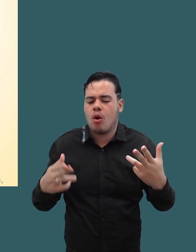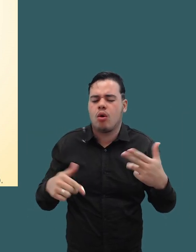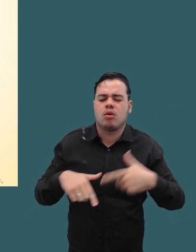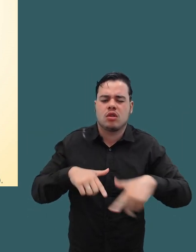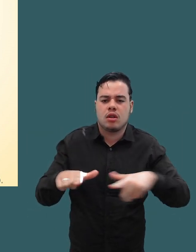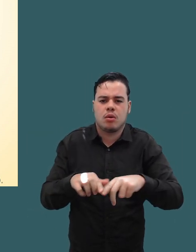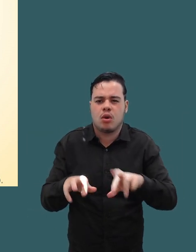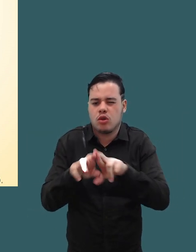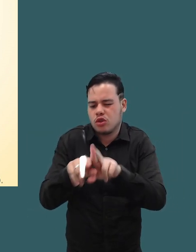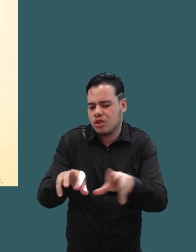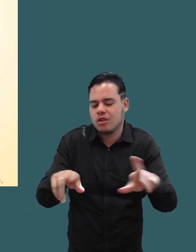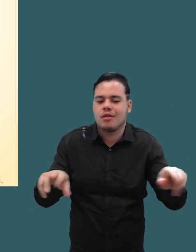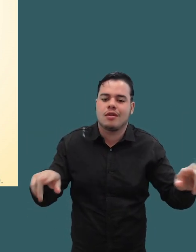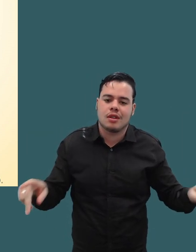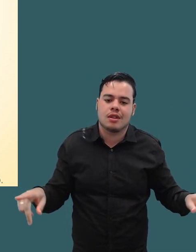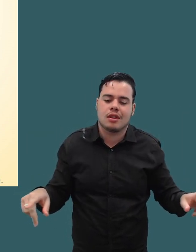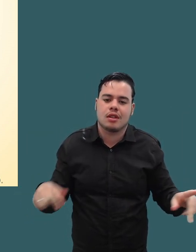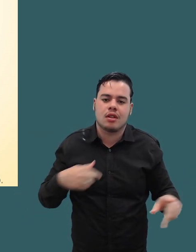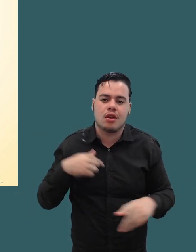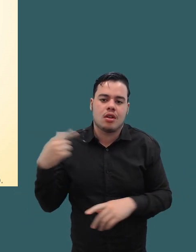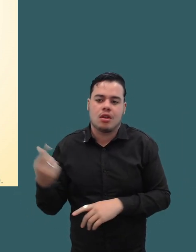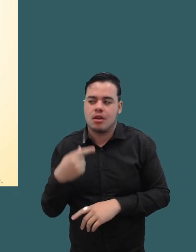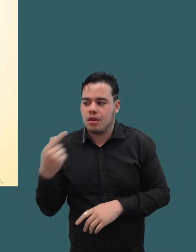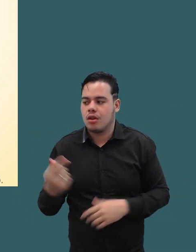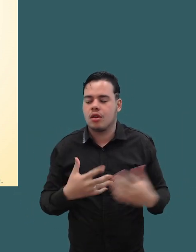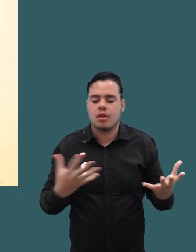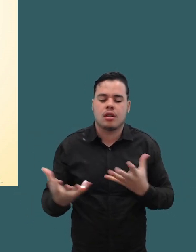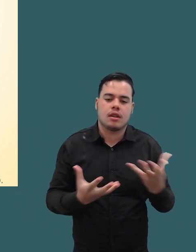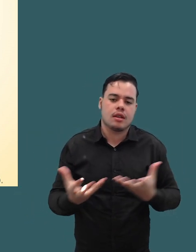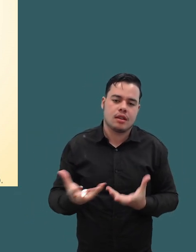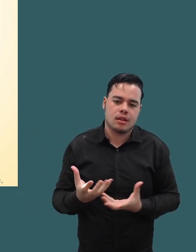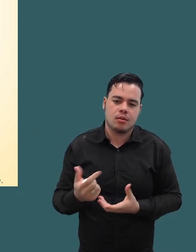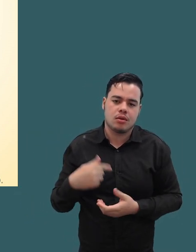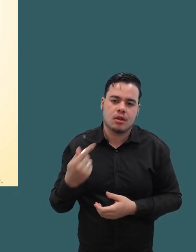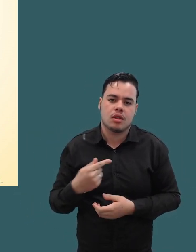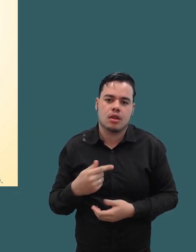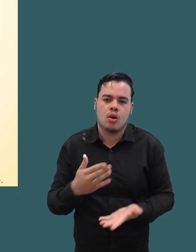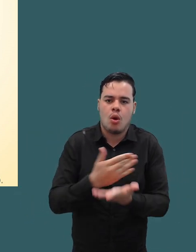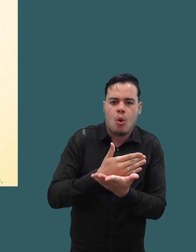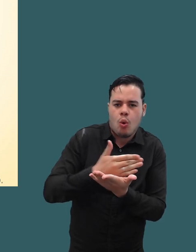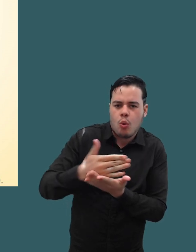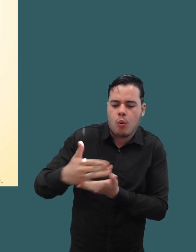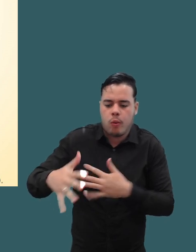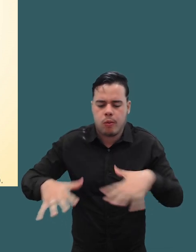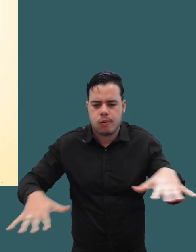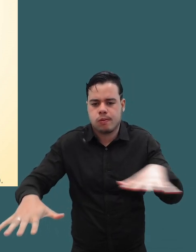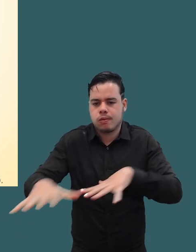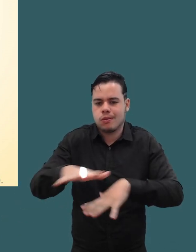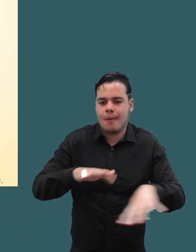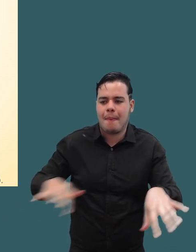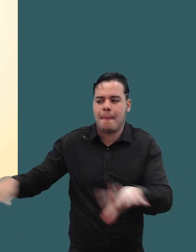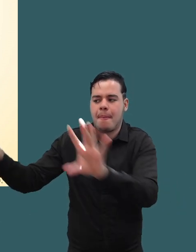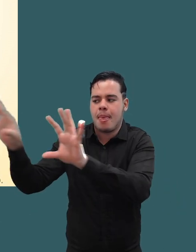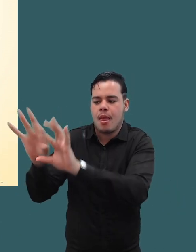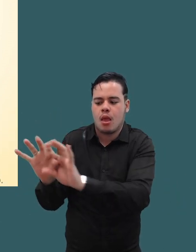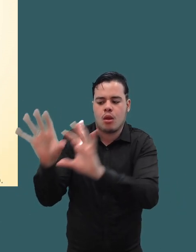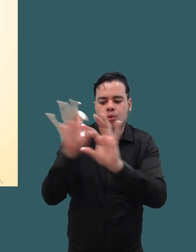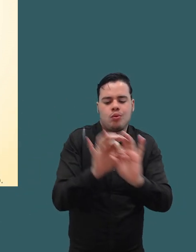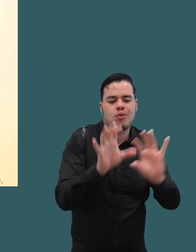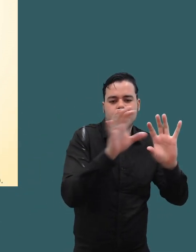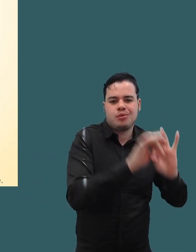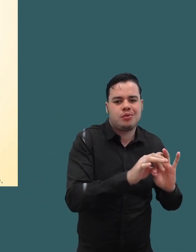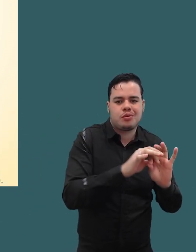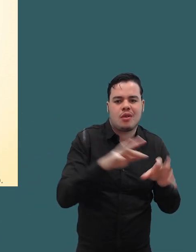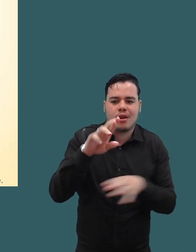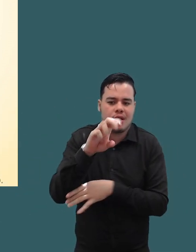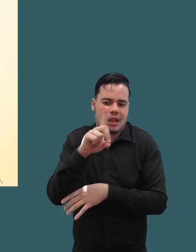Mas nós queremos que isso aqui se torne um grande movimento integrado em rede